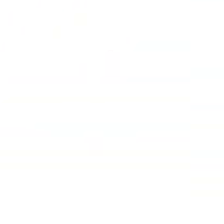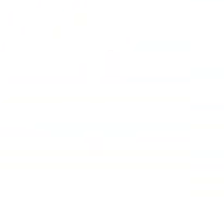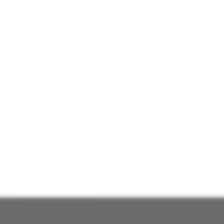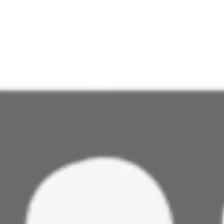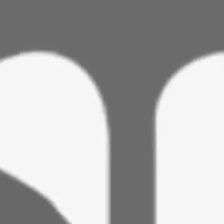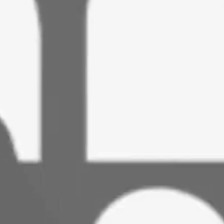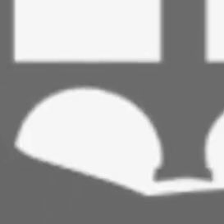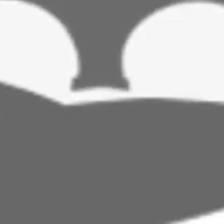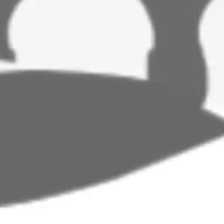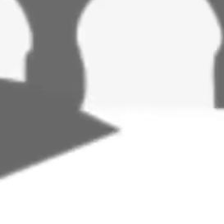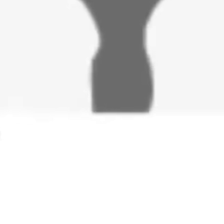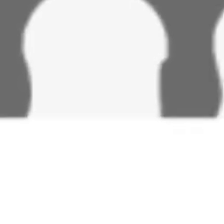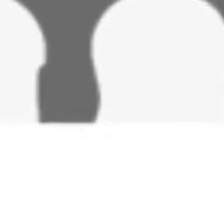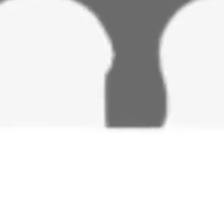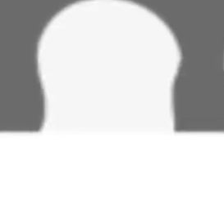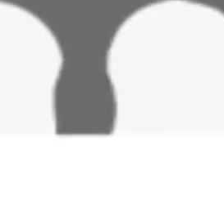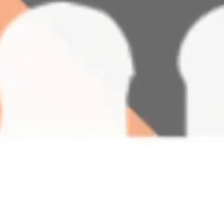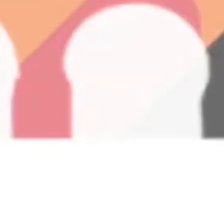Música